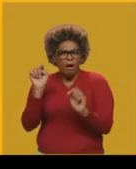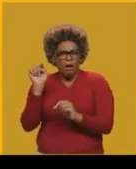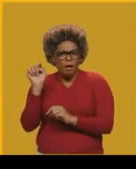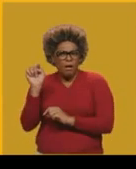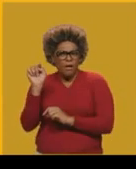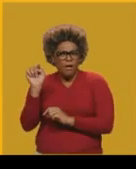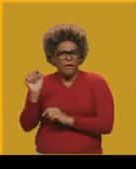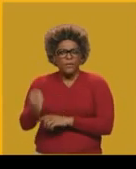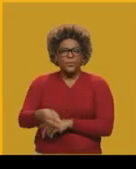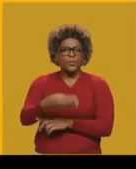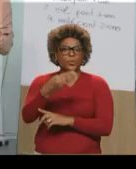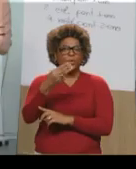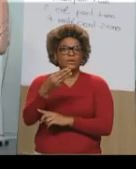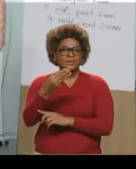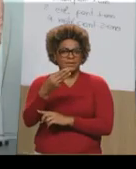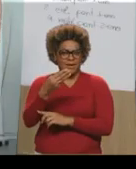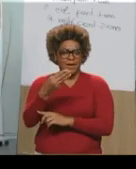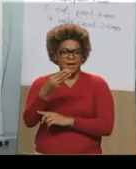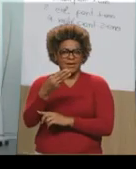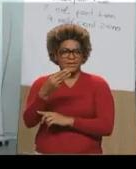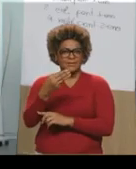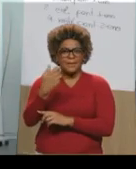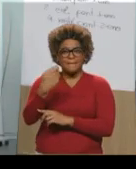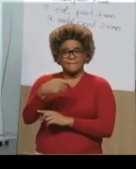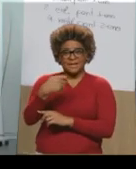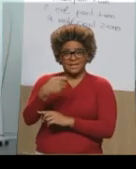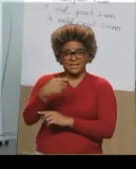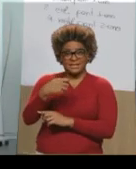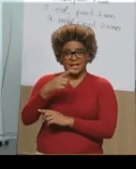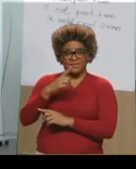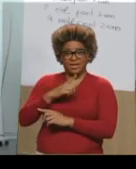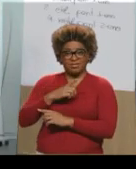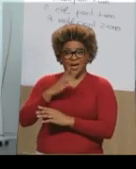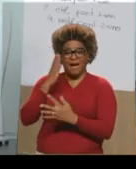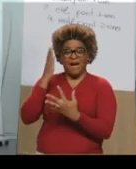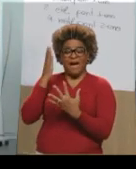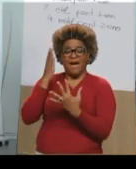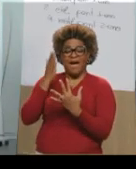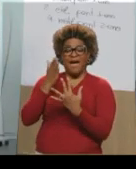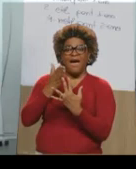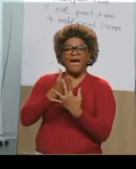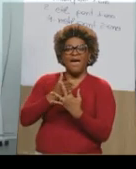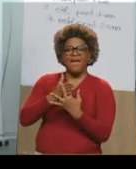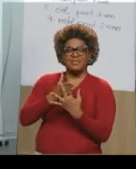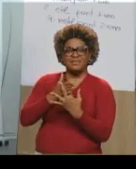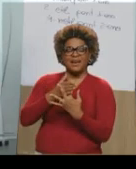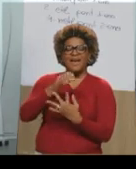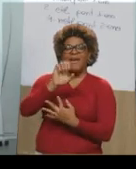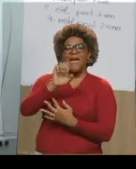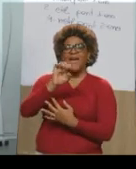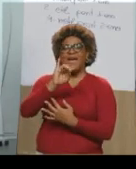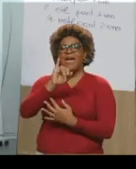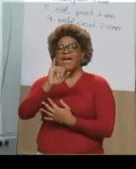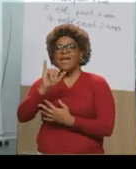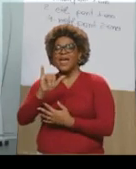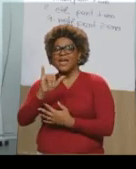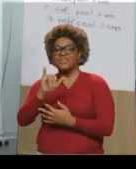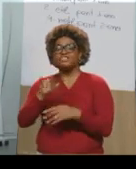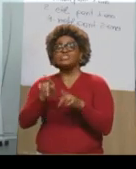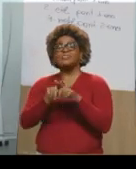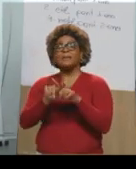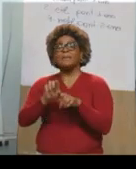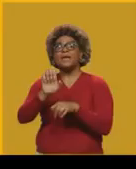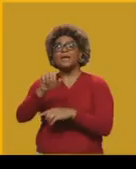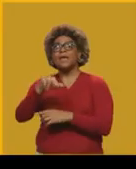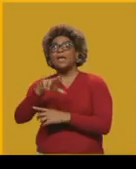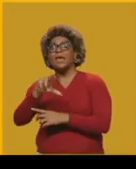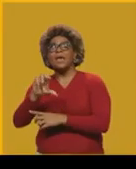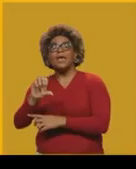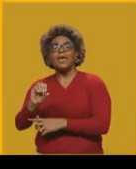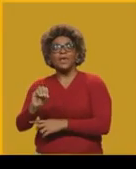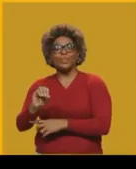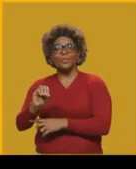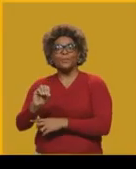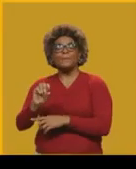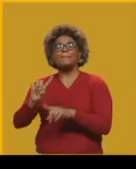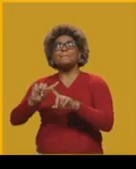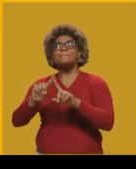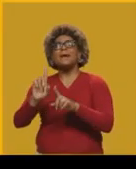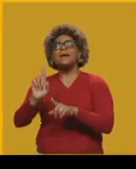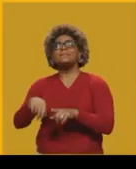essa nomenclatura é antiga, por isso ele está na frente. É um hidrocarboneto cujas moléculas têm a cadeia carbônica o quê?